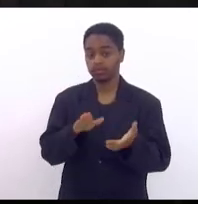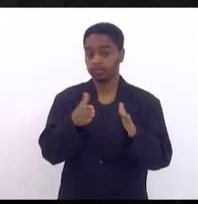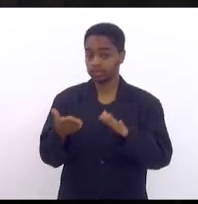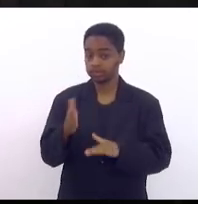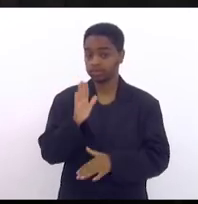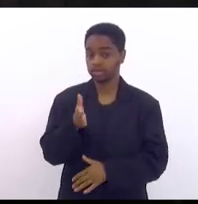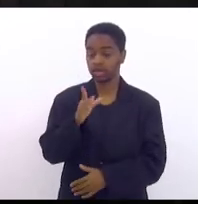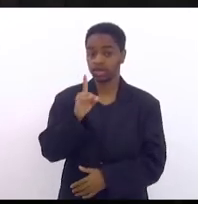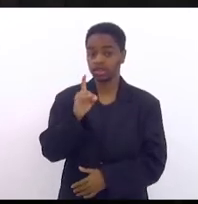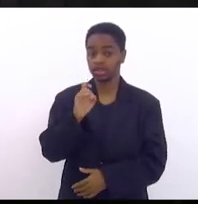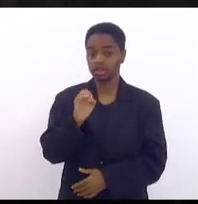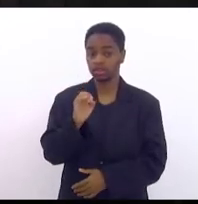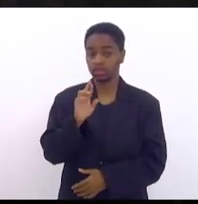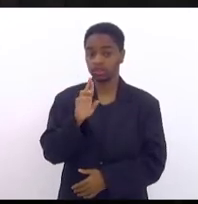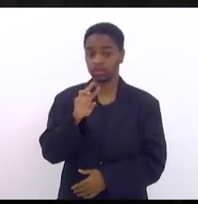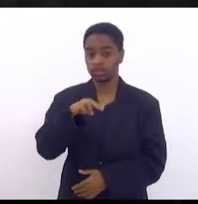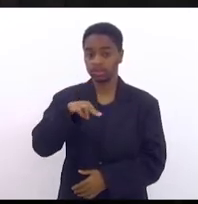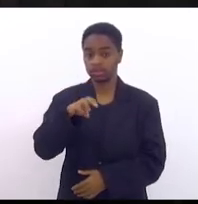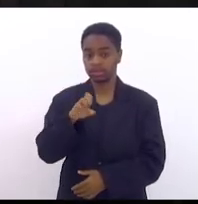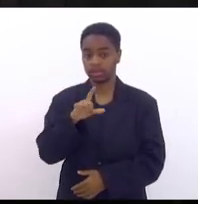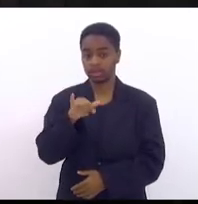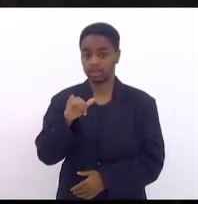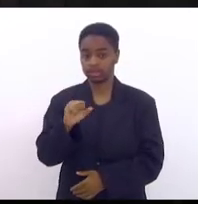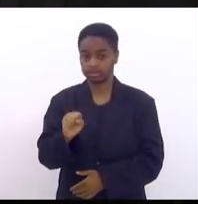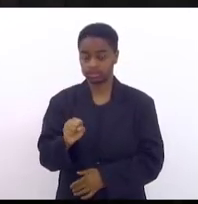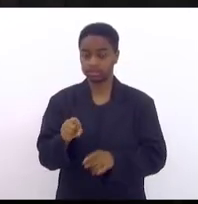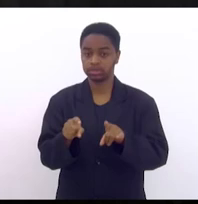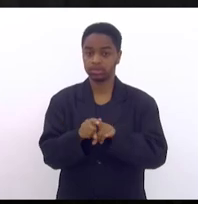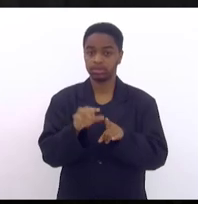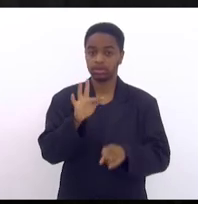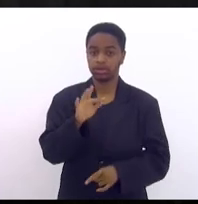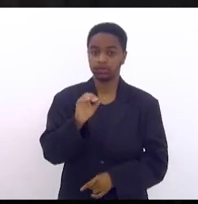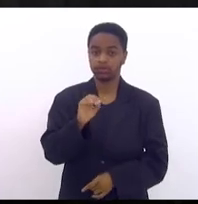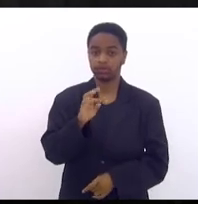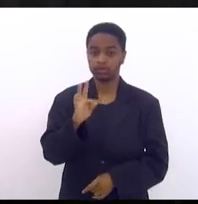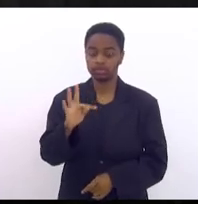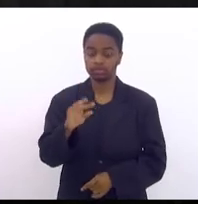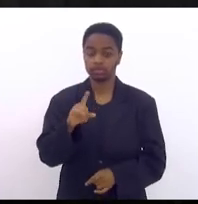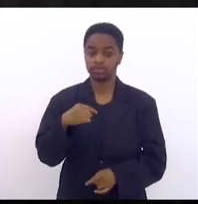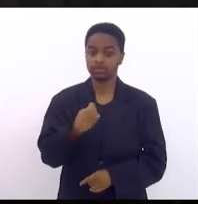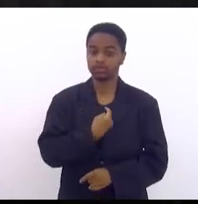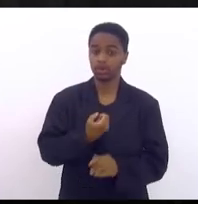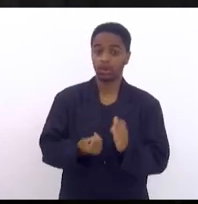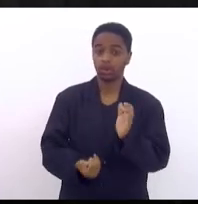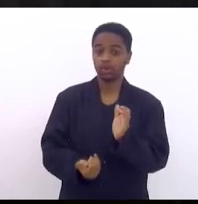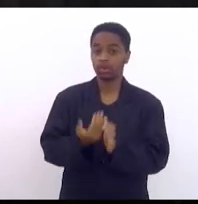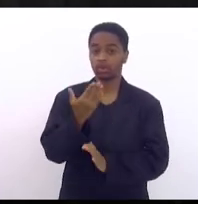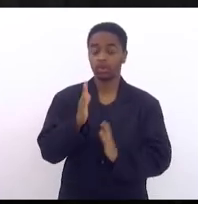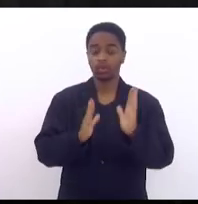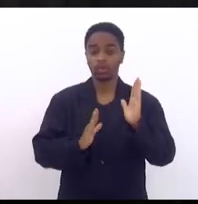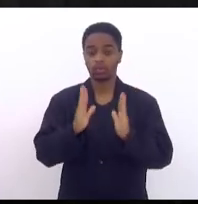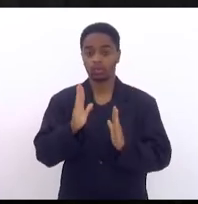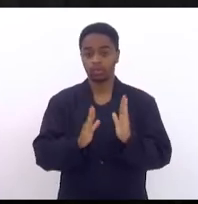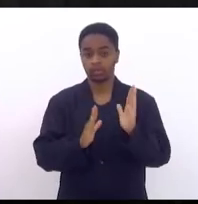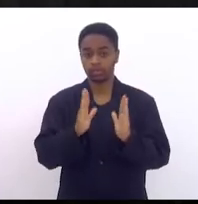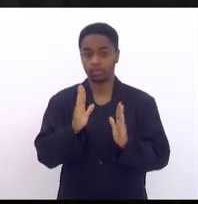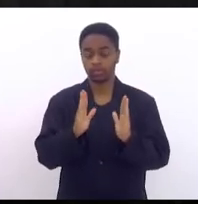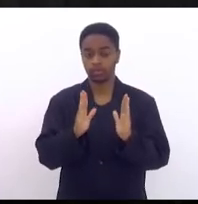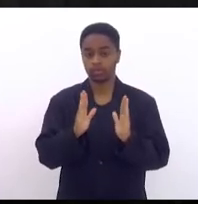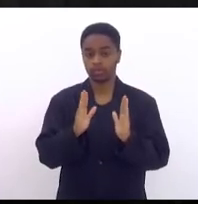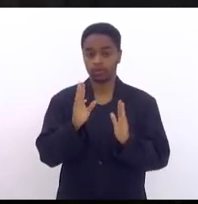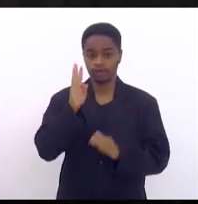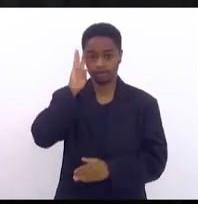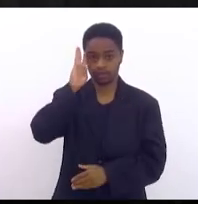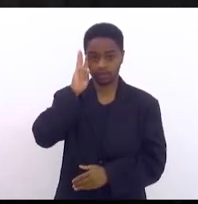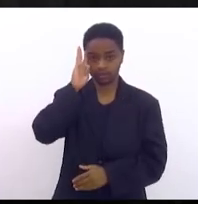Francisco Dornelles. E o FOTE a gente recriou ainda no governo